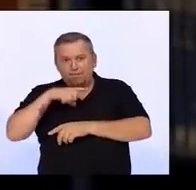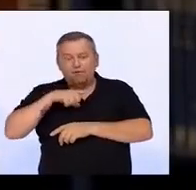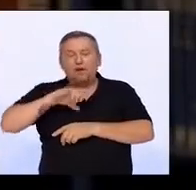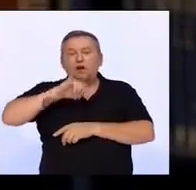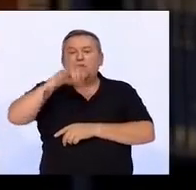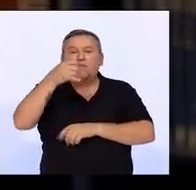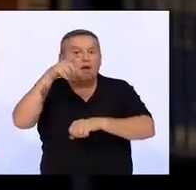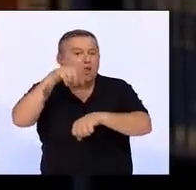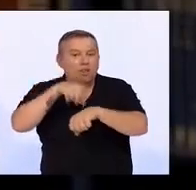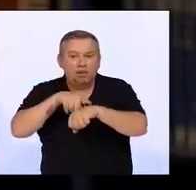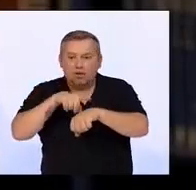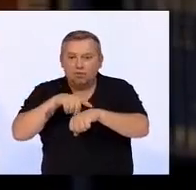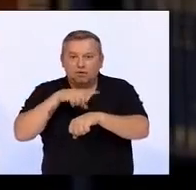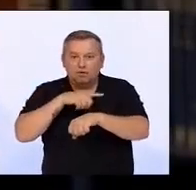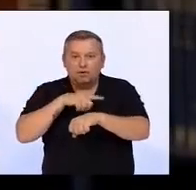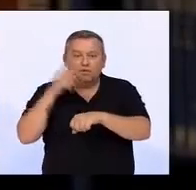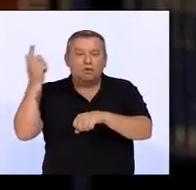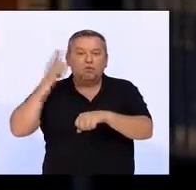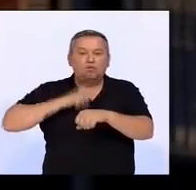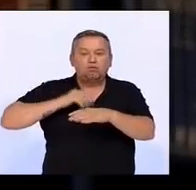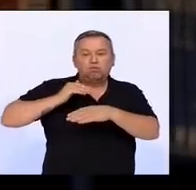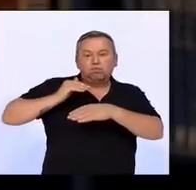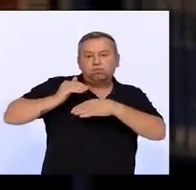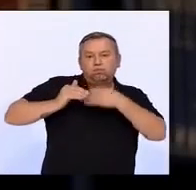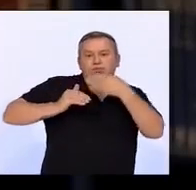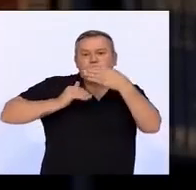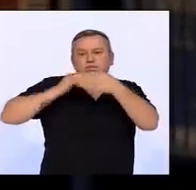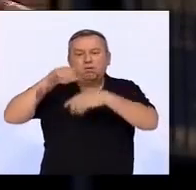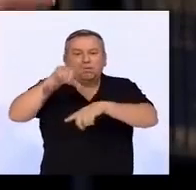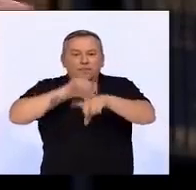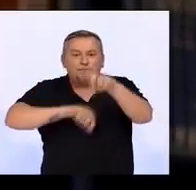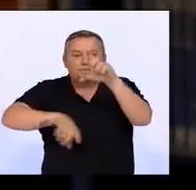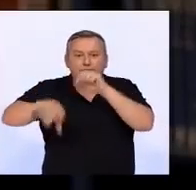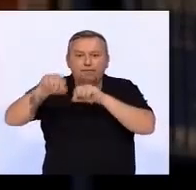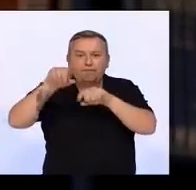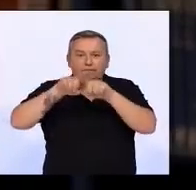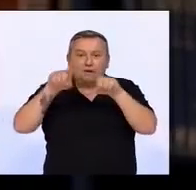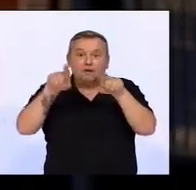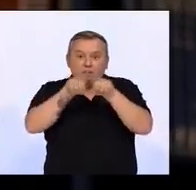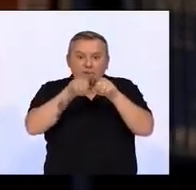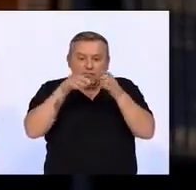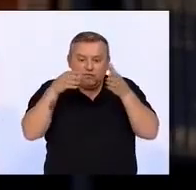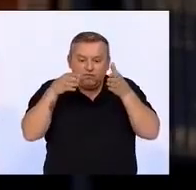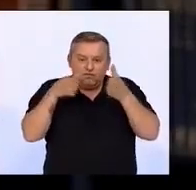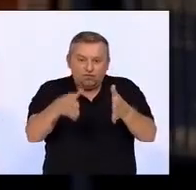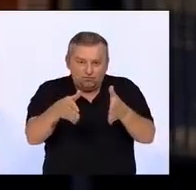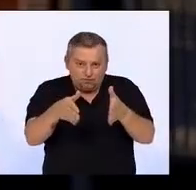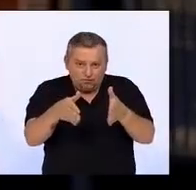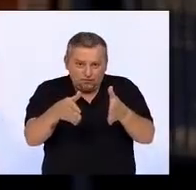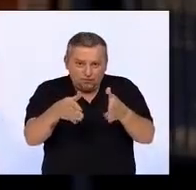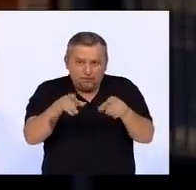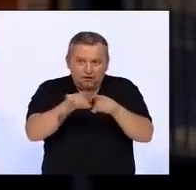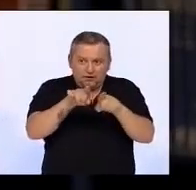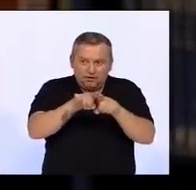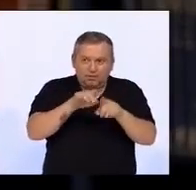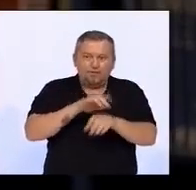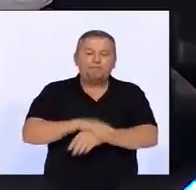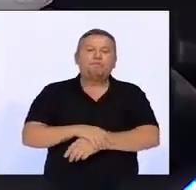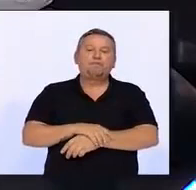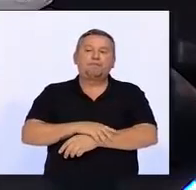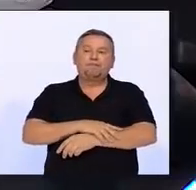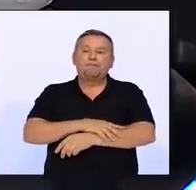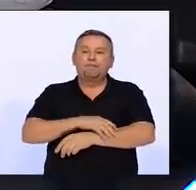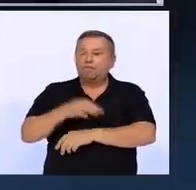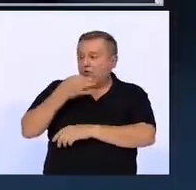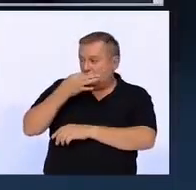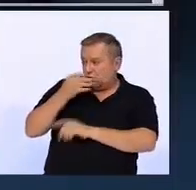tempo que tivermos para tentar construir essa alternativa de centro e esta terceira via. O senhor acha que vai